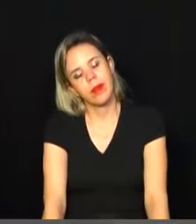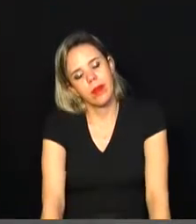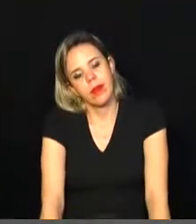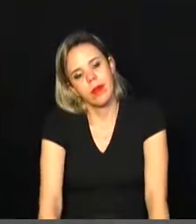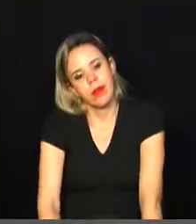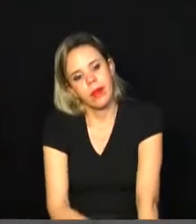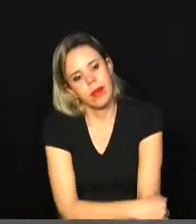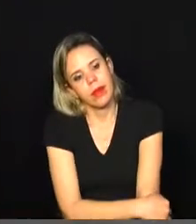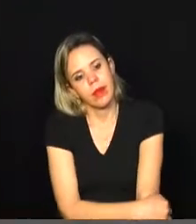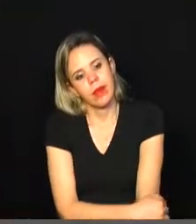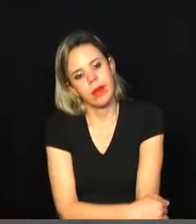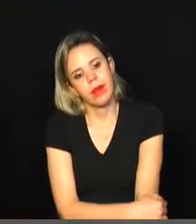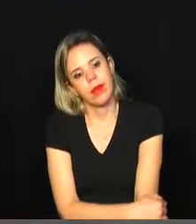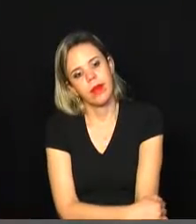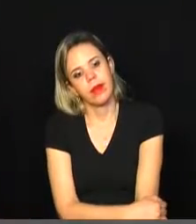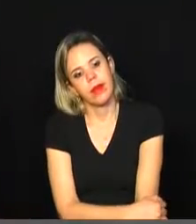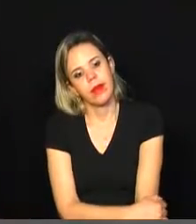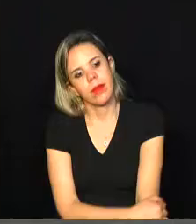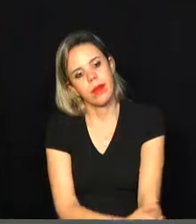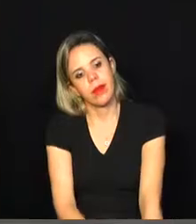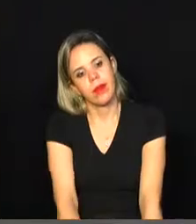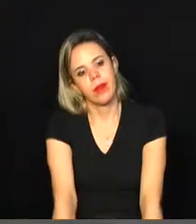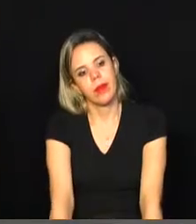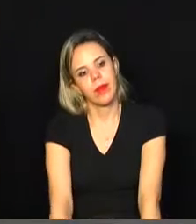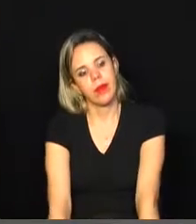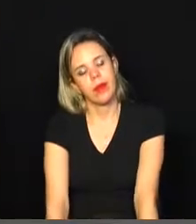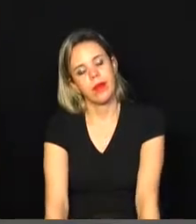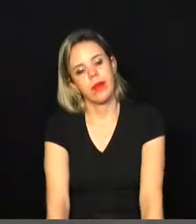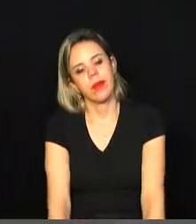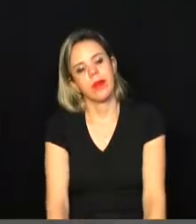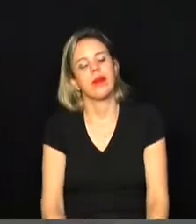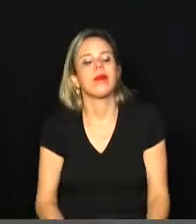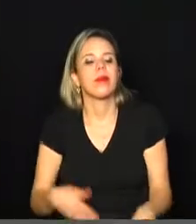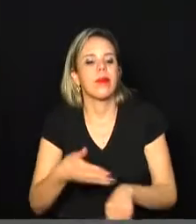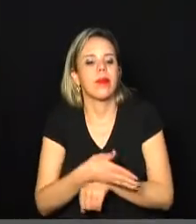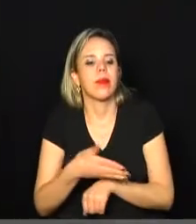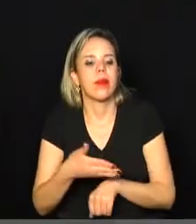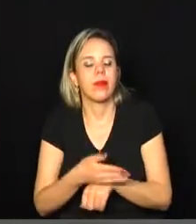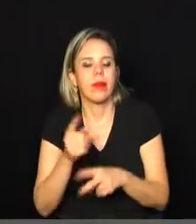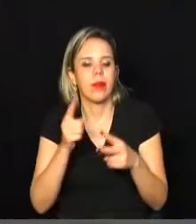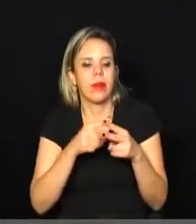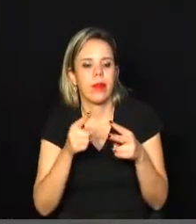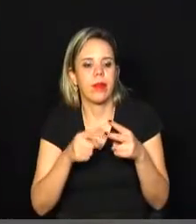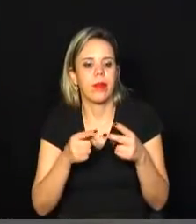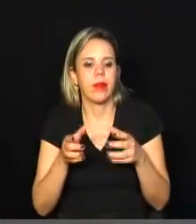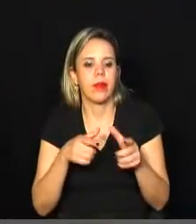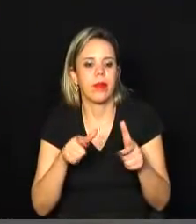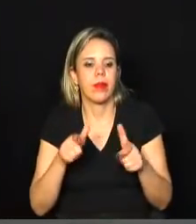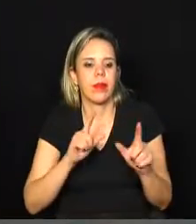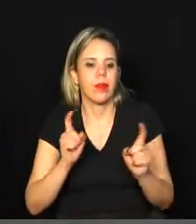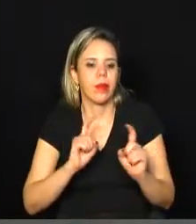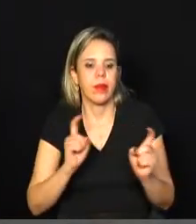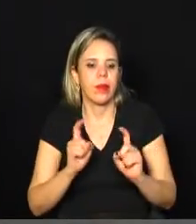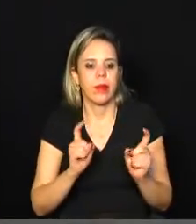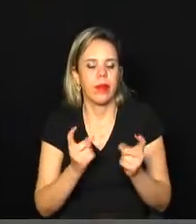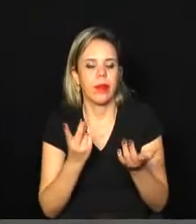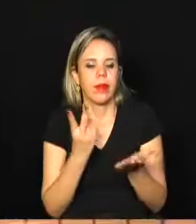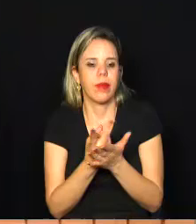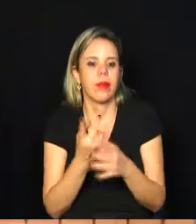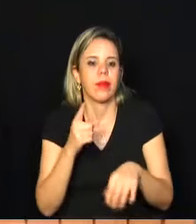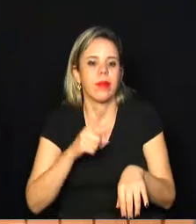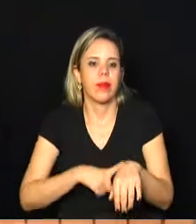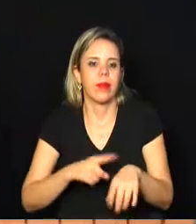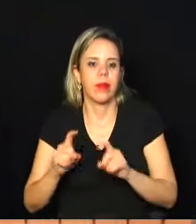aproveito a oportunidade de Presidente e eu estou participando de duas reuniões simultâneas também